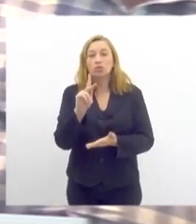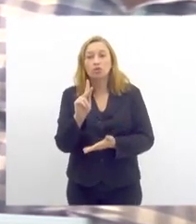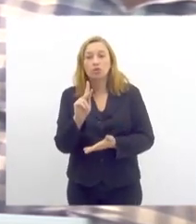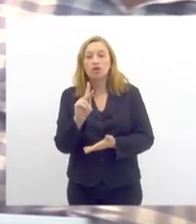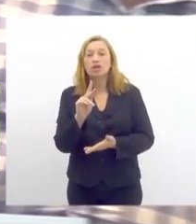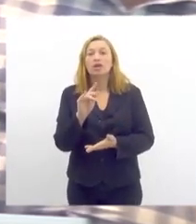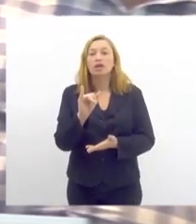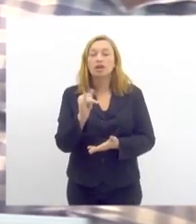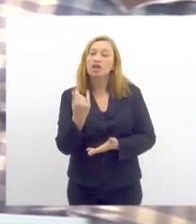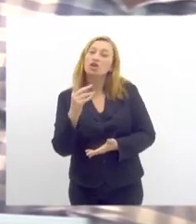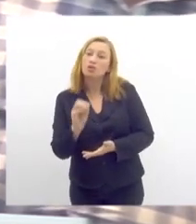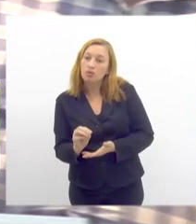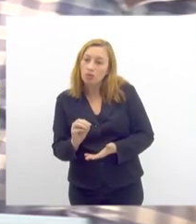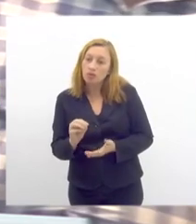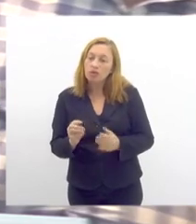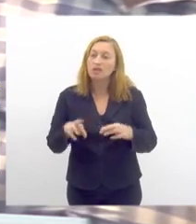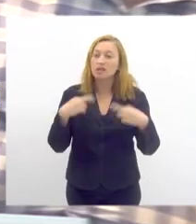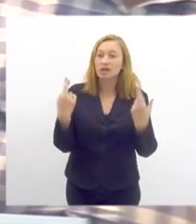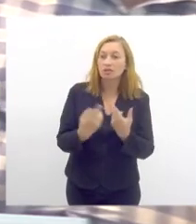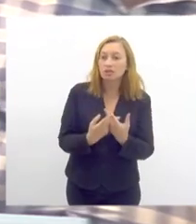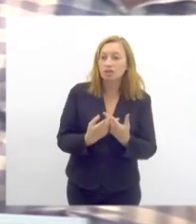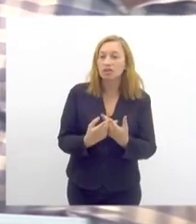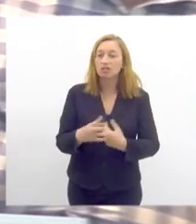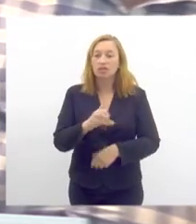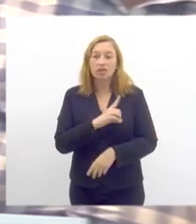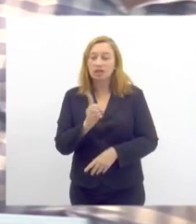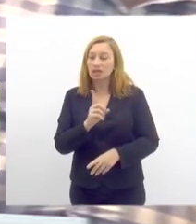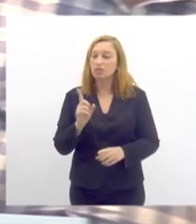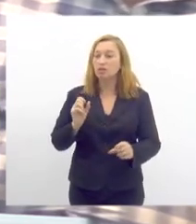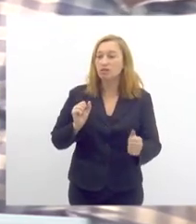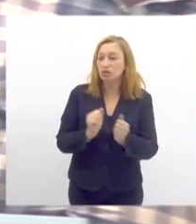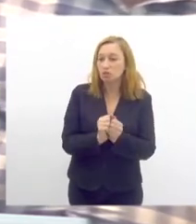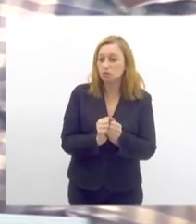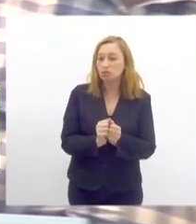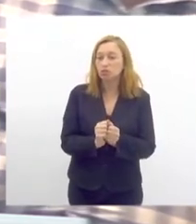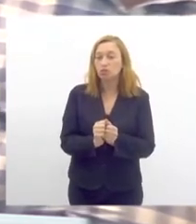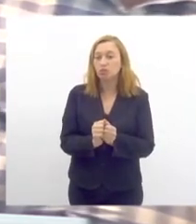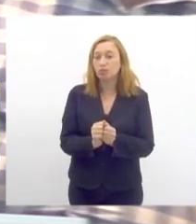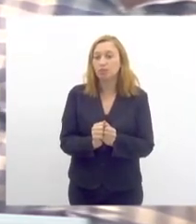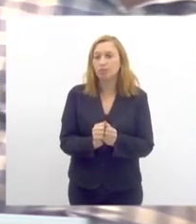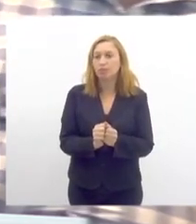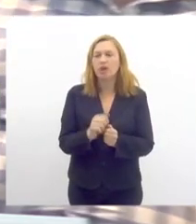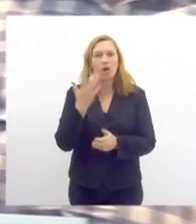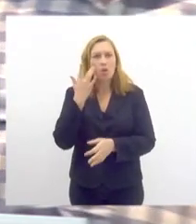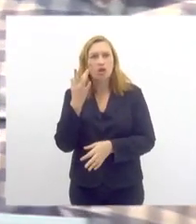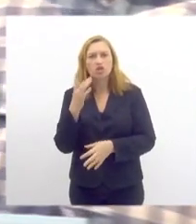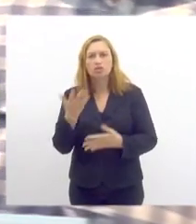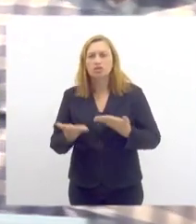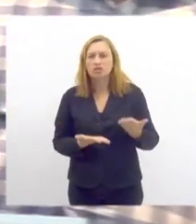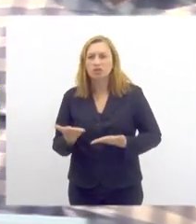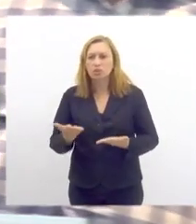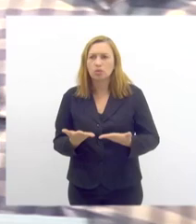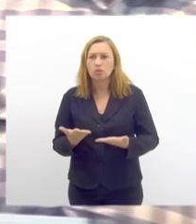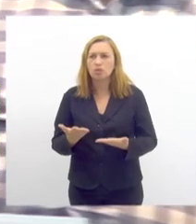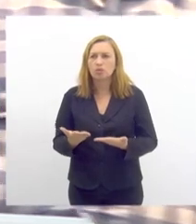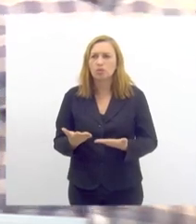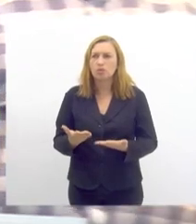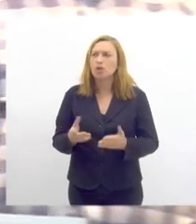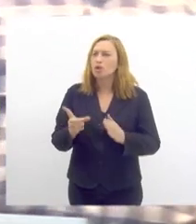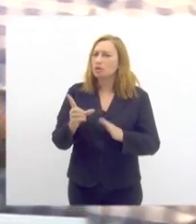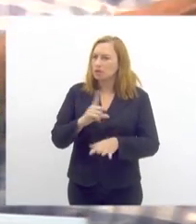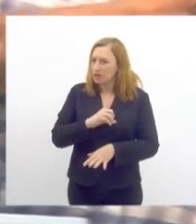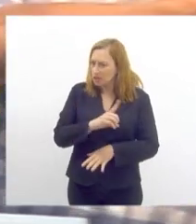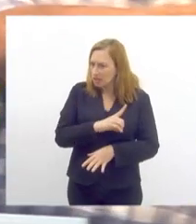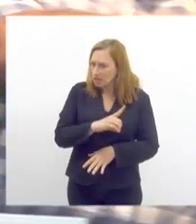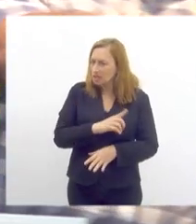reunia com os servidores e a direção do DETRAN não participou disso diretamente, deixava, inclusive, o Asplan, que é um servidor de carreira. Que o DETRAN tem essa